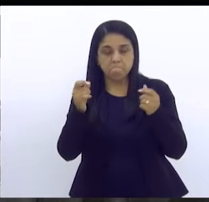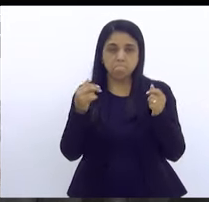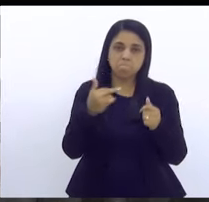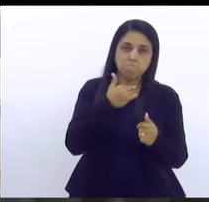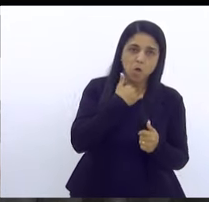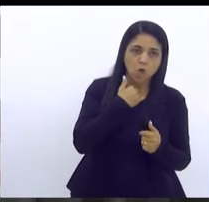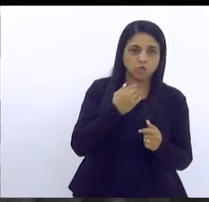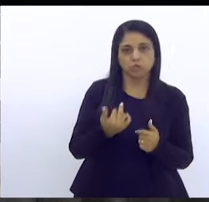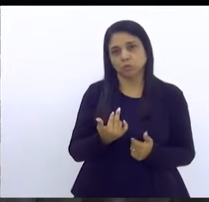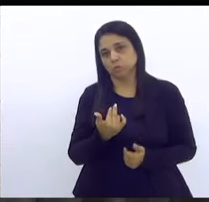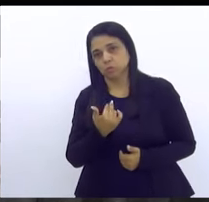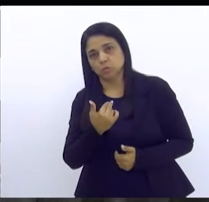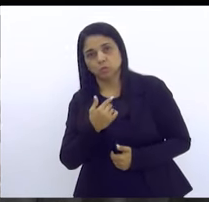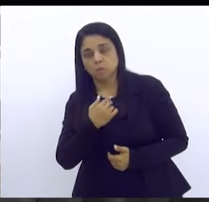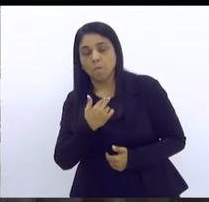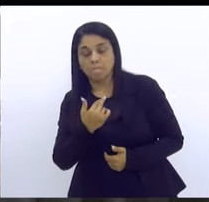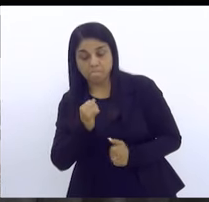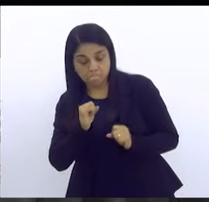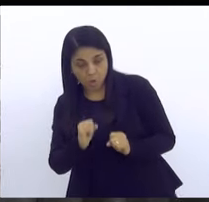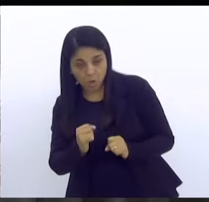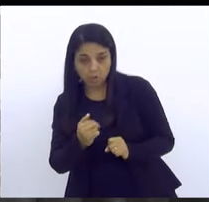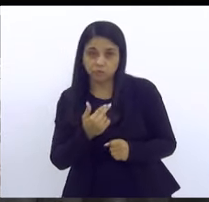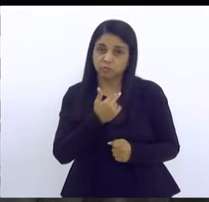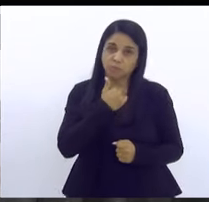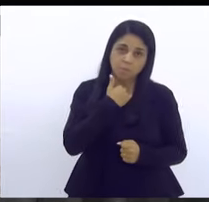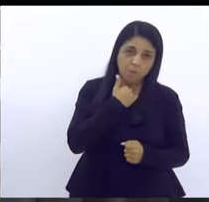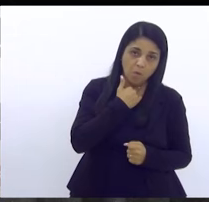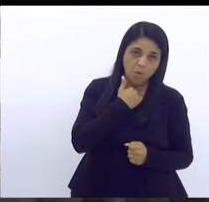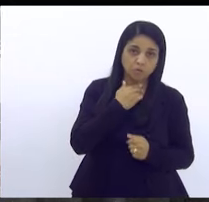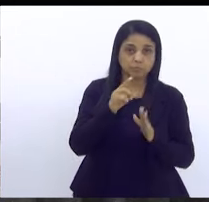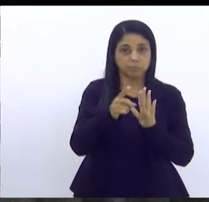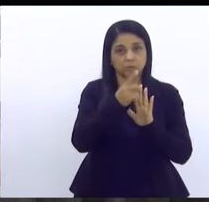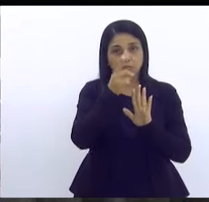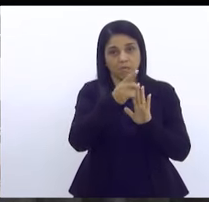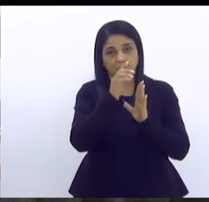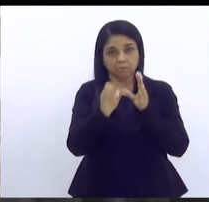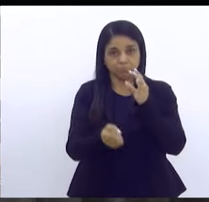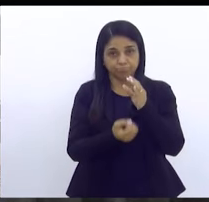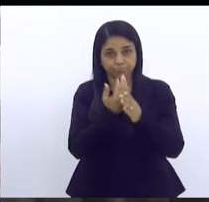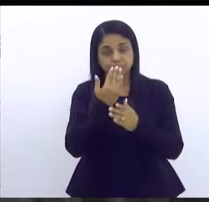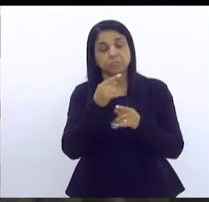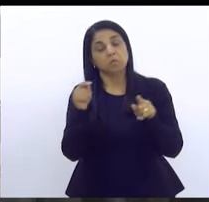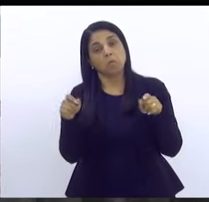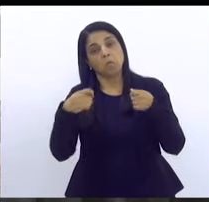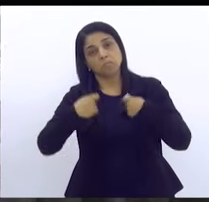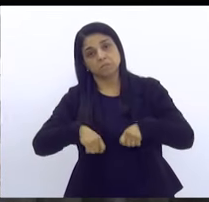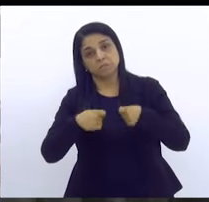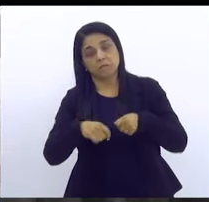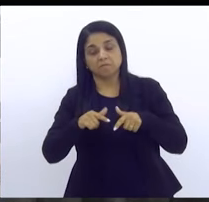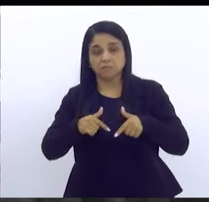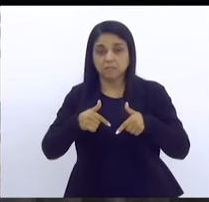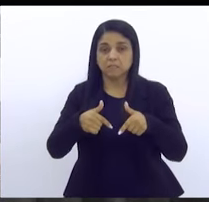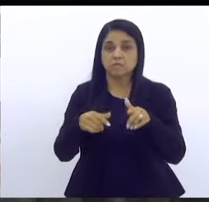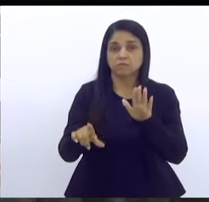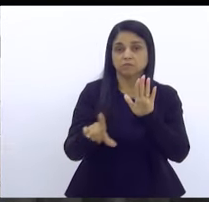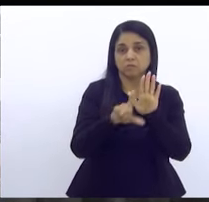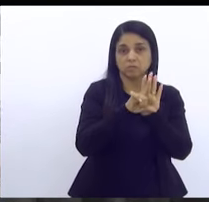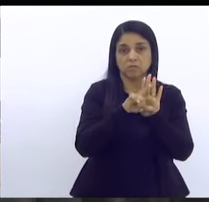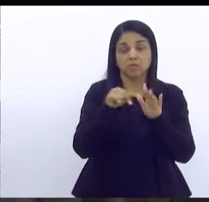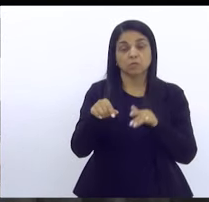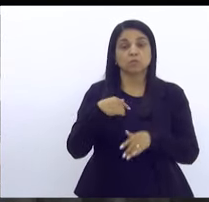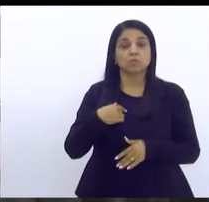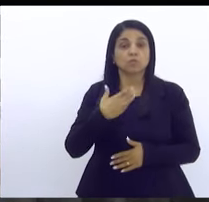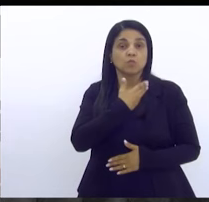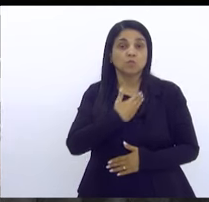pode recriar pelo decreto, se havia necessidade de uma iniciativa de lei. Nós tivemos aí no governo